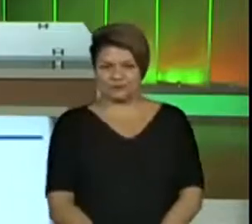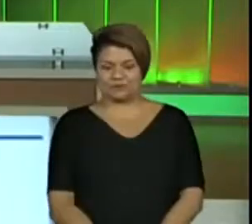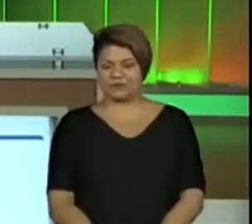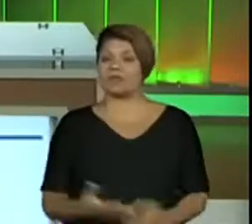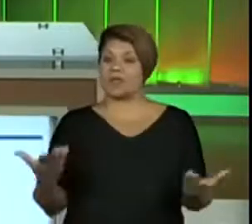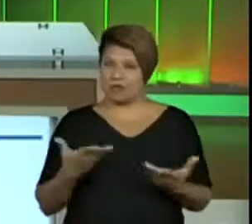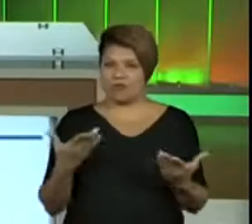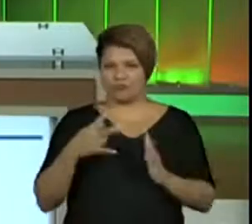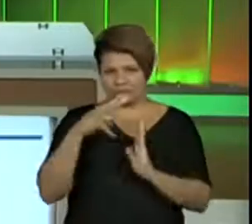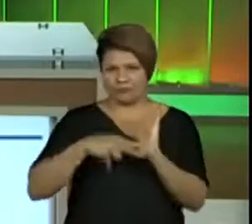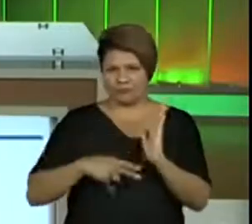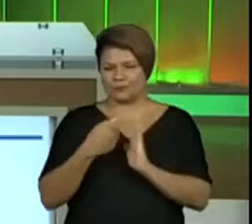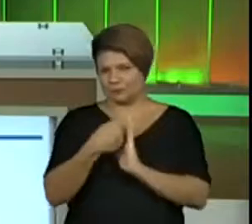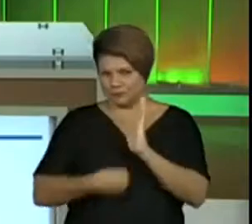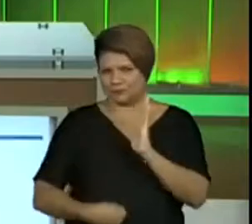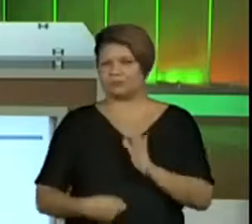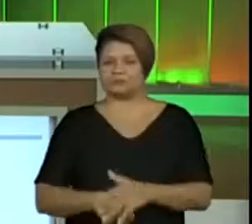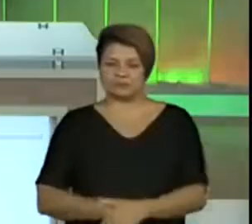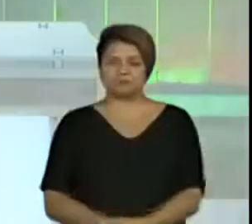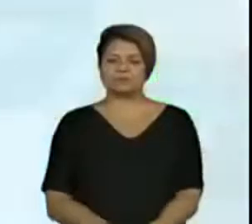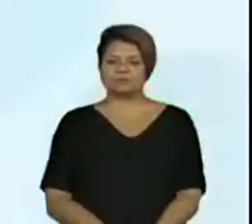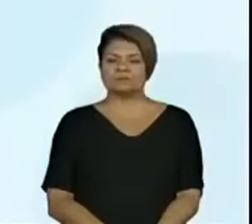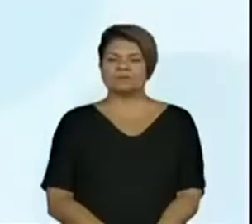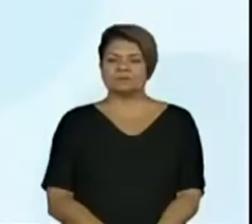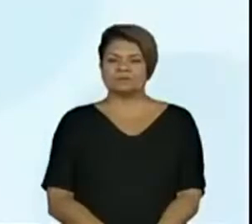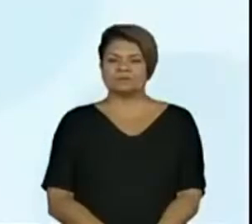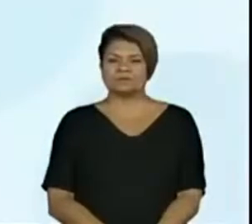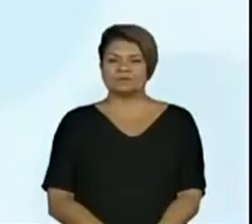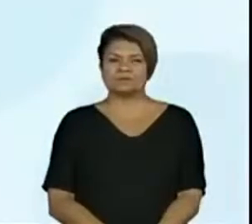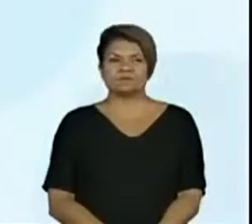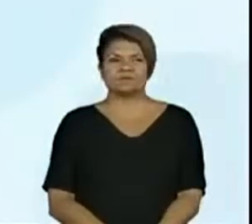que ele nos traz. Atenção!